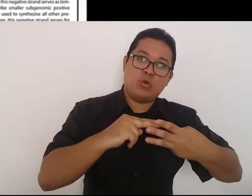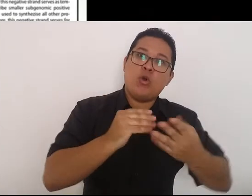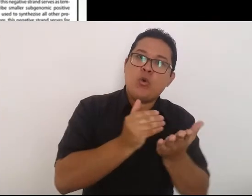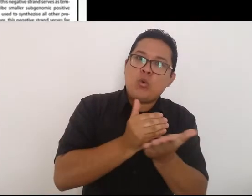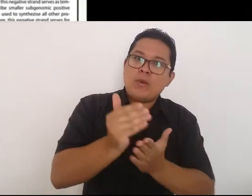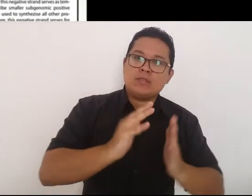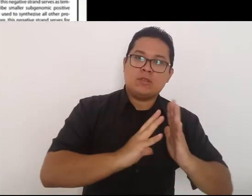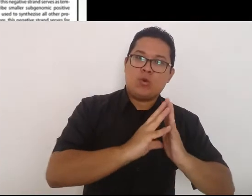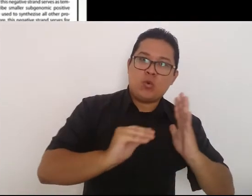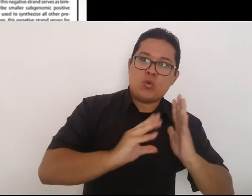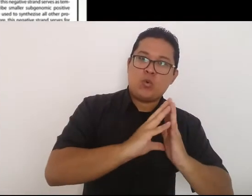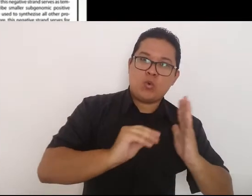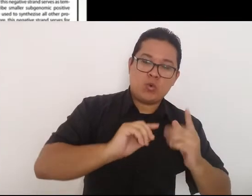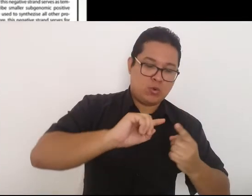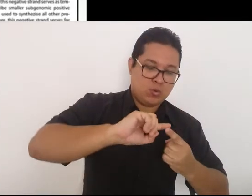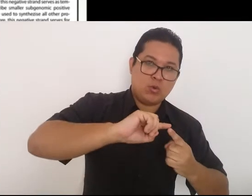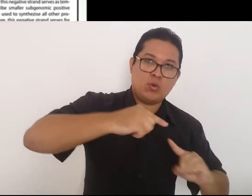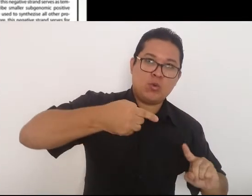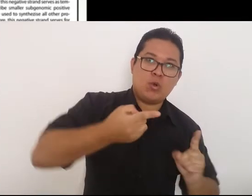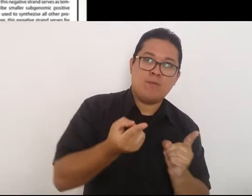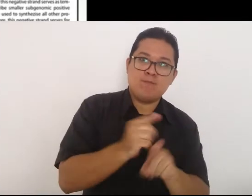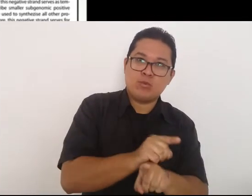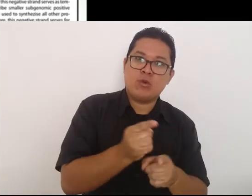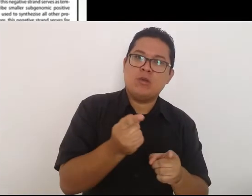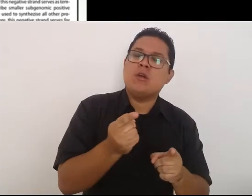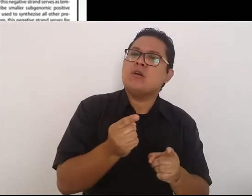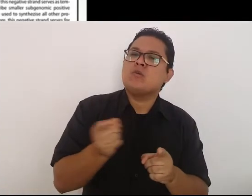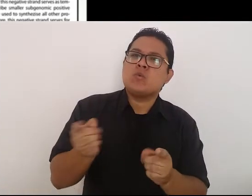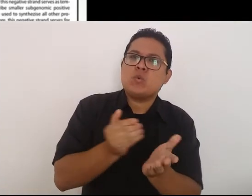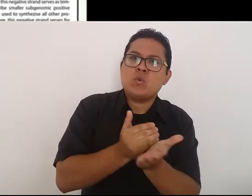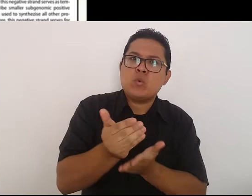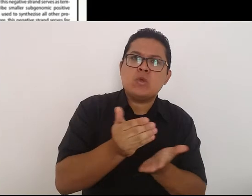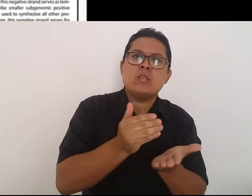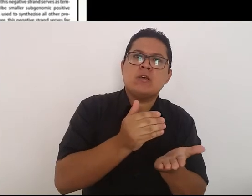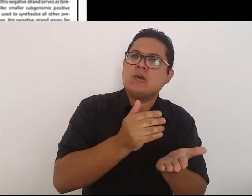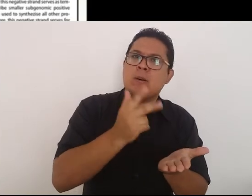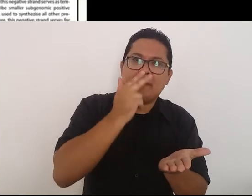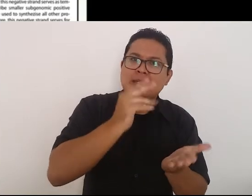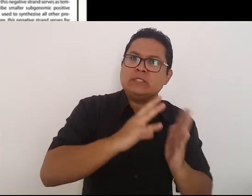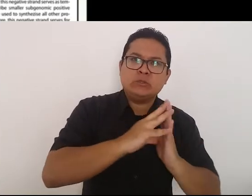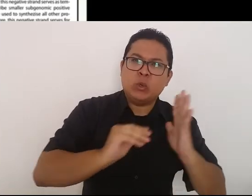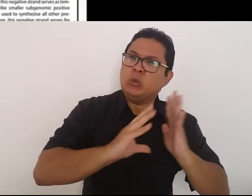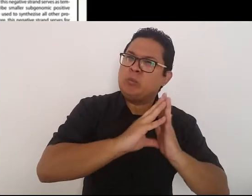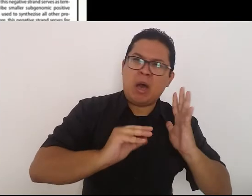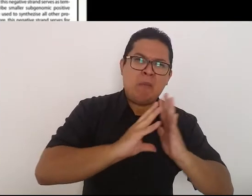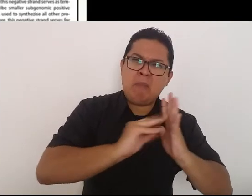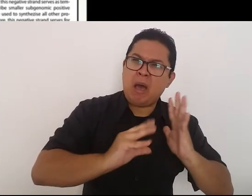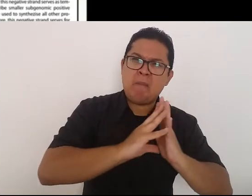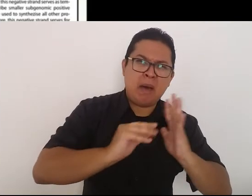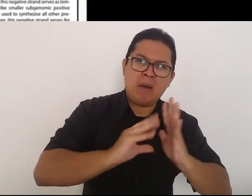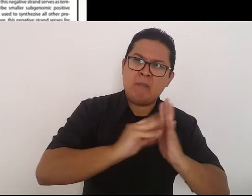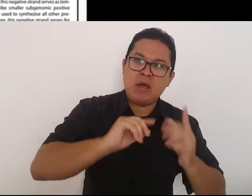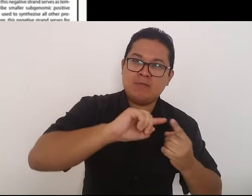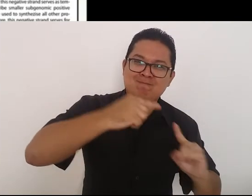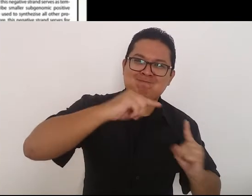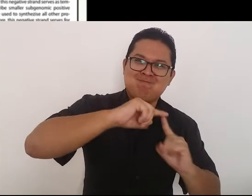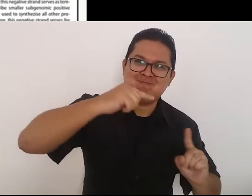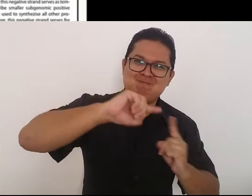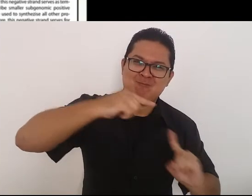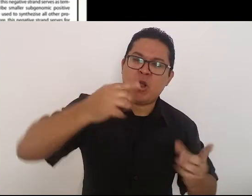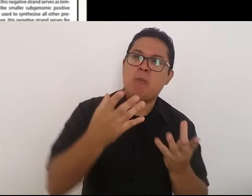ele primeiro cria o carimbo e começa a carimbar um monte, fazer várias e várias e várias cópias do RNA